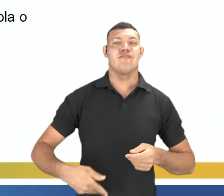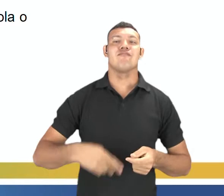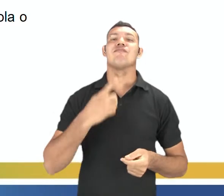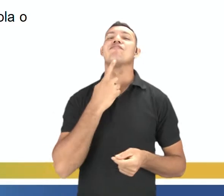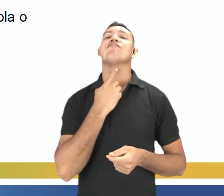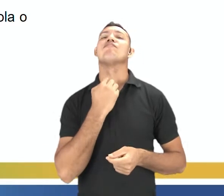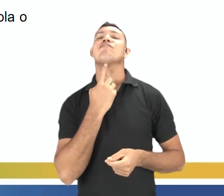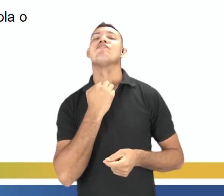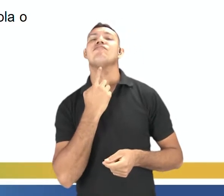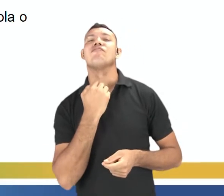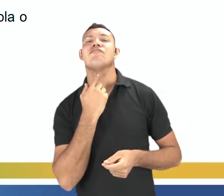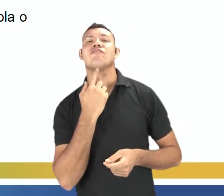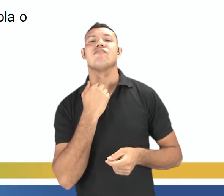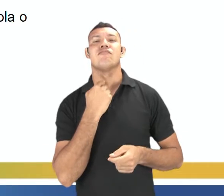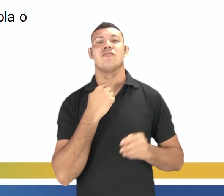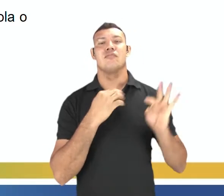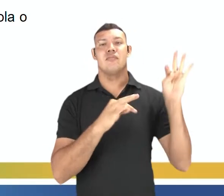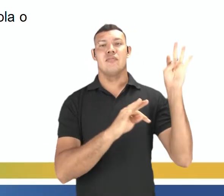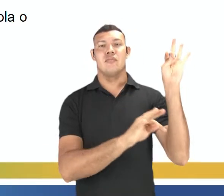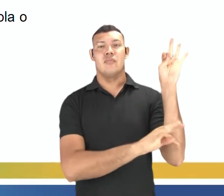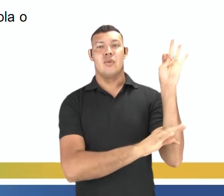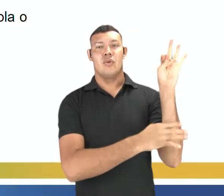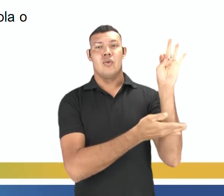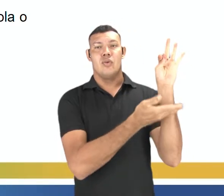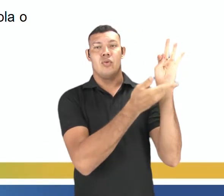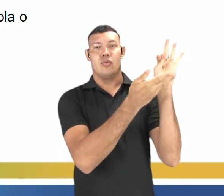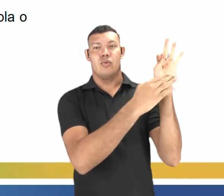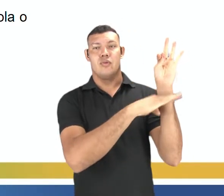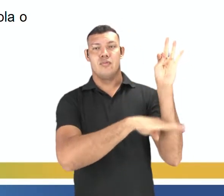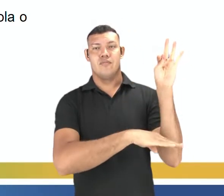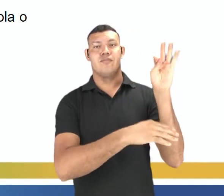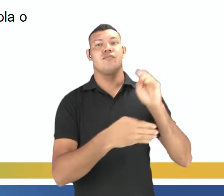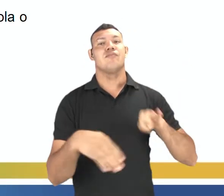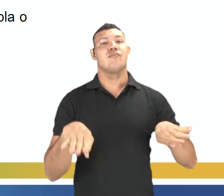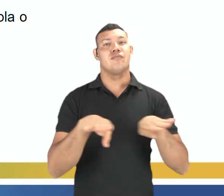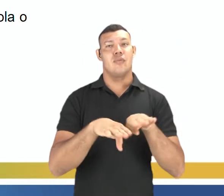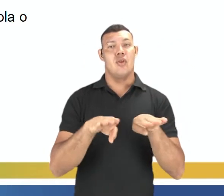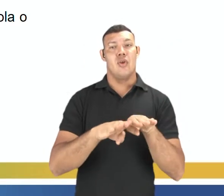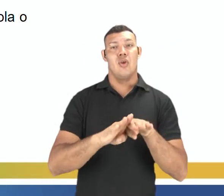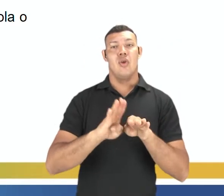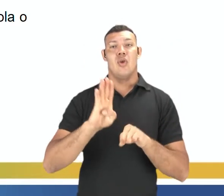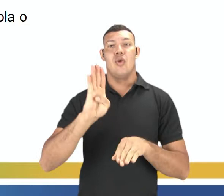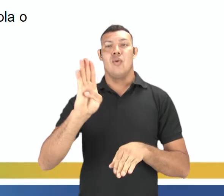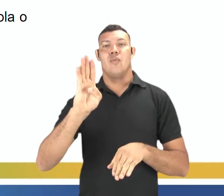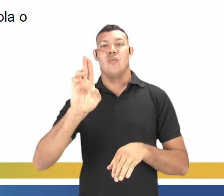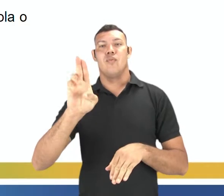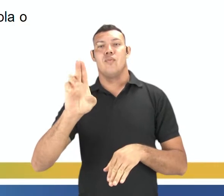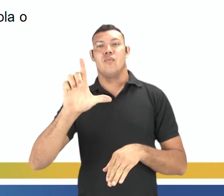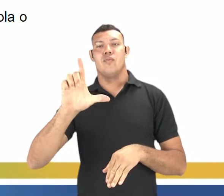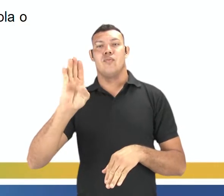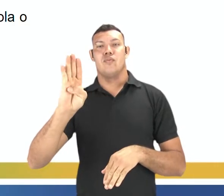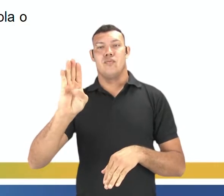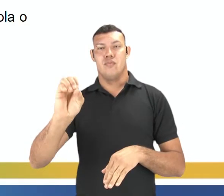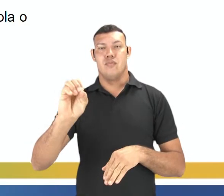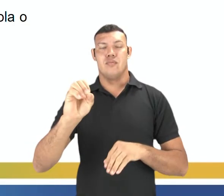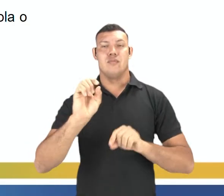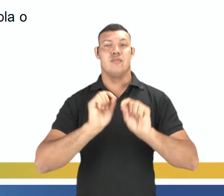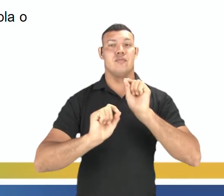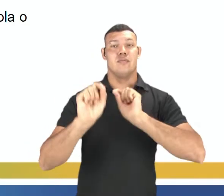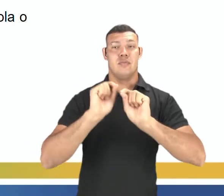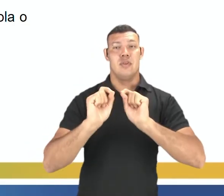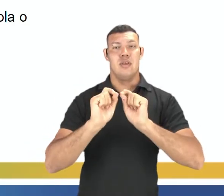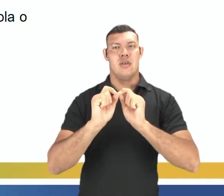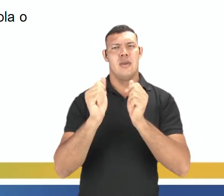sede, controla a sua temperatura. O bulbo também, que está perto do hipotálamo,